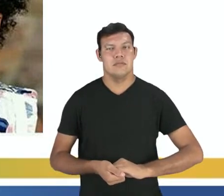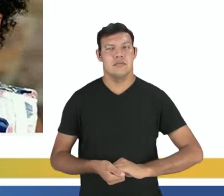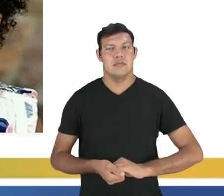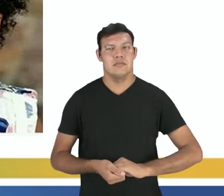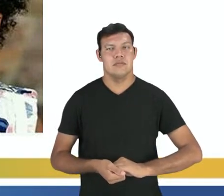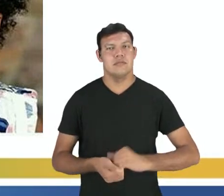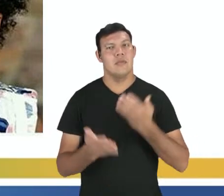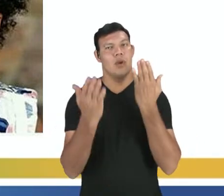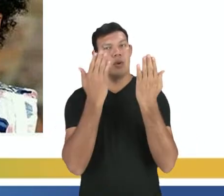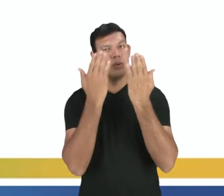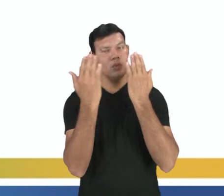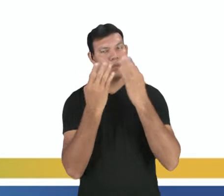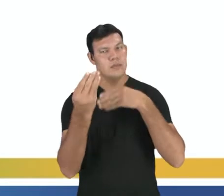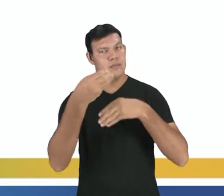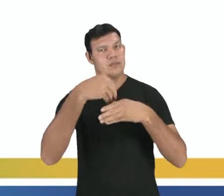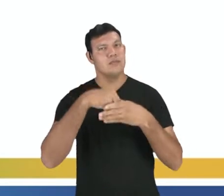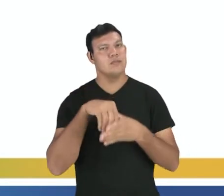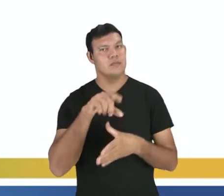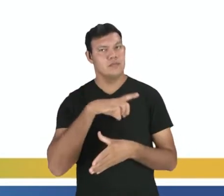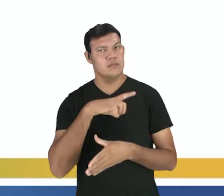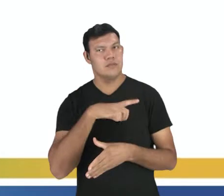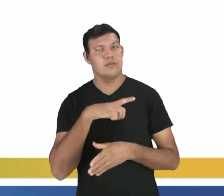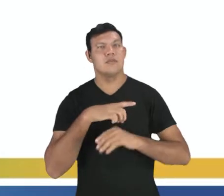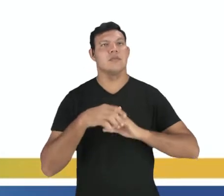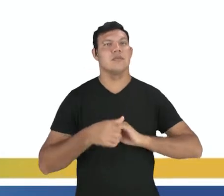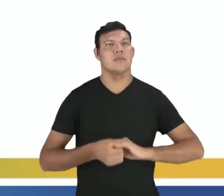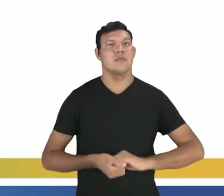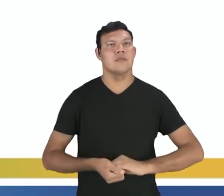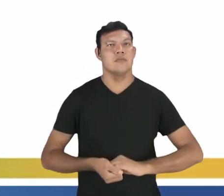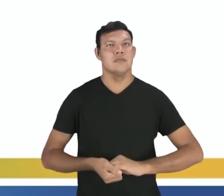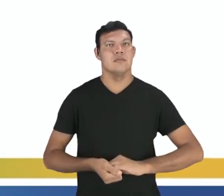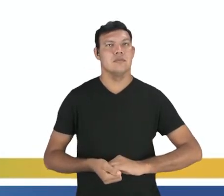dessa comparação, formando a simile.